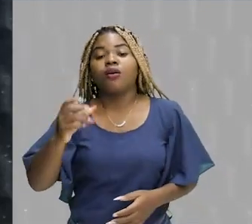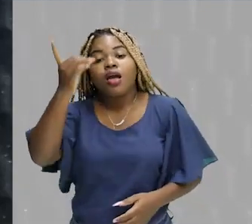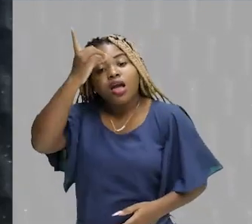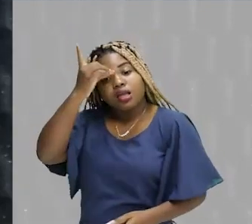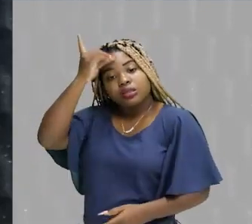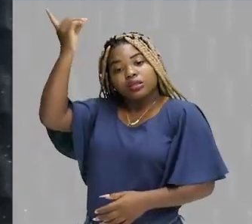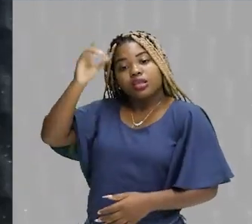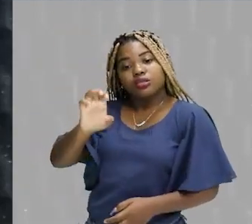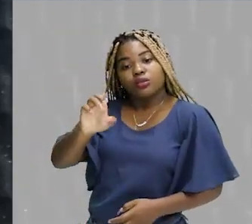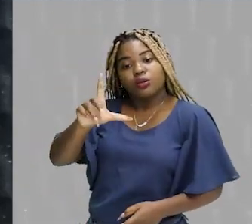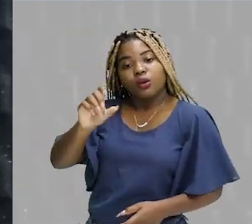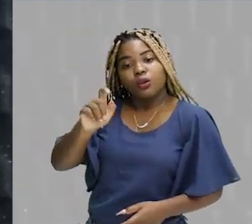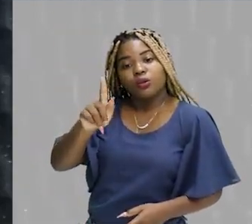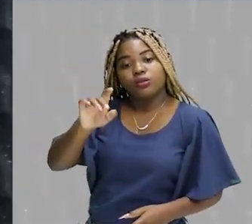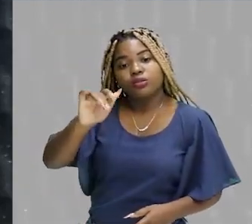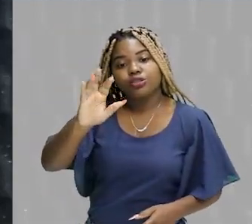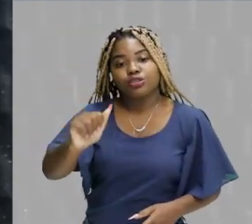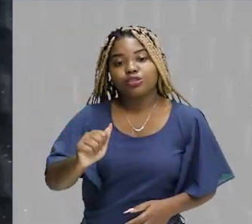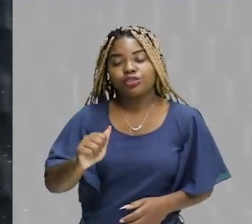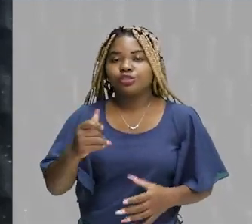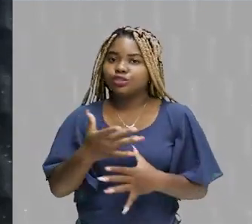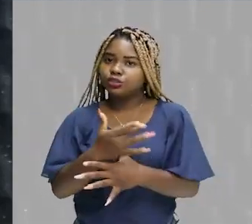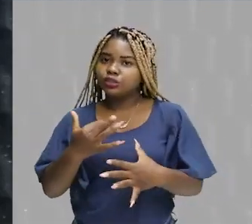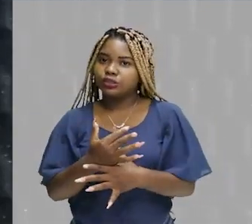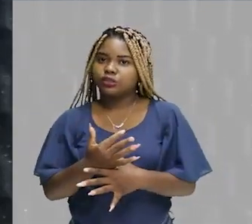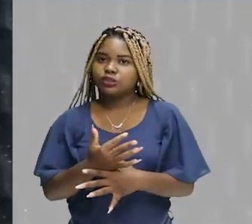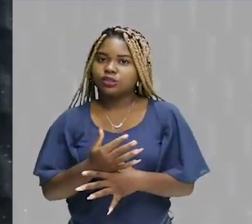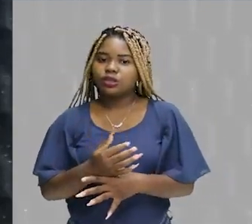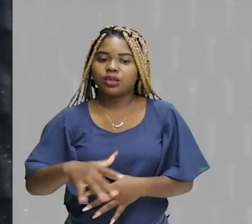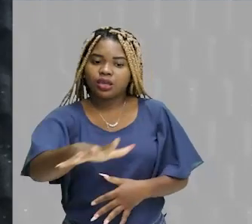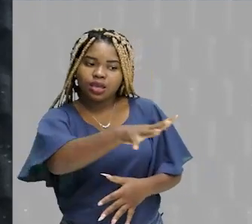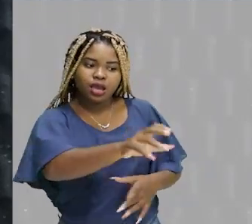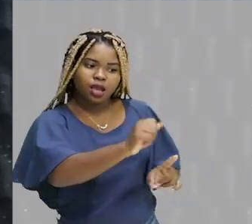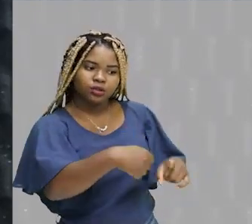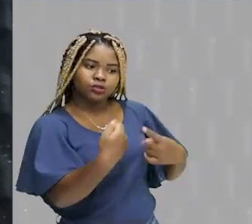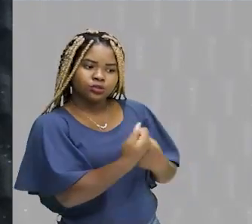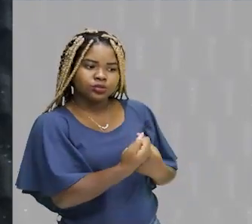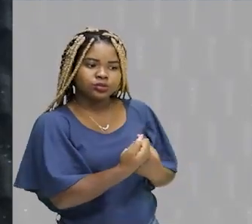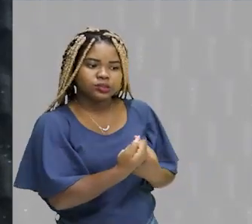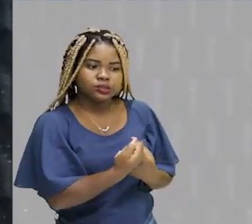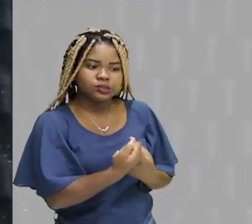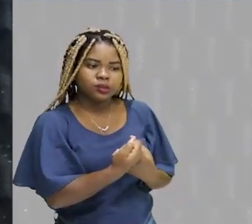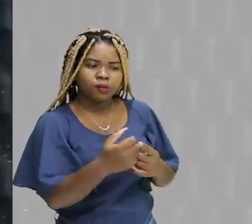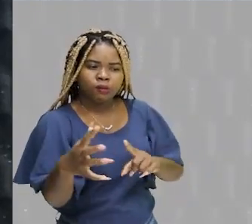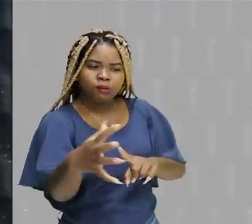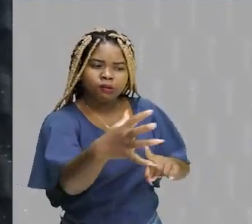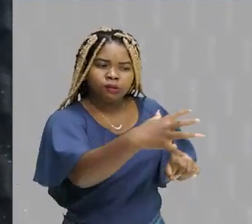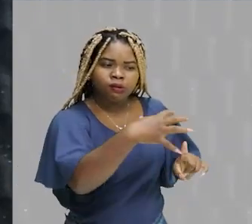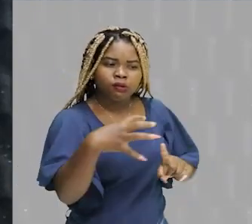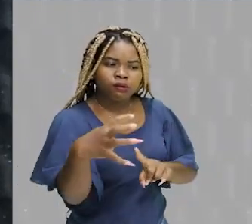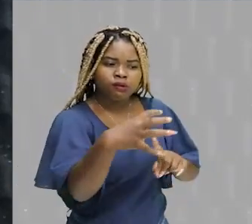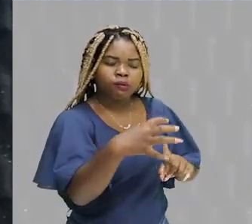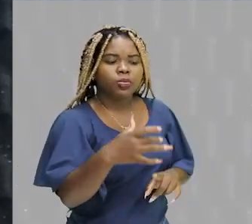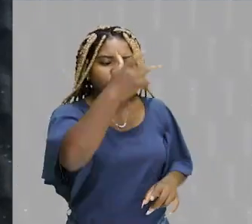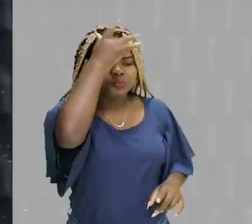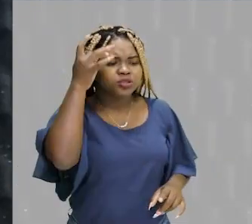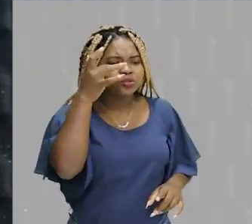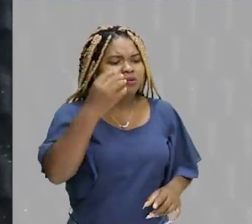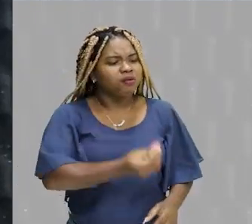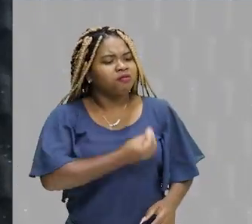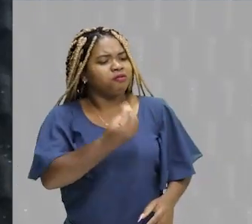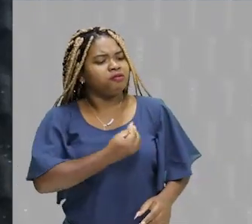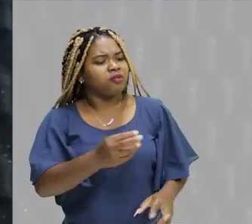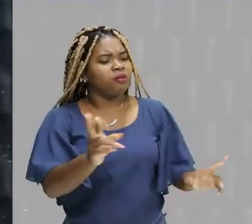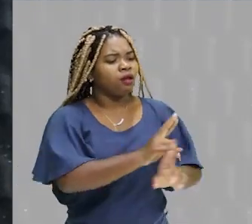urbana é a visão de que o habitat social, ou seja, o local onde a pessoa mora, se relaciona